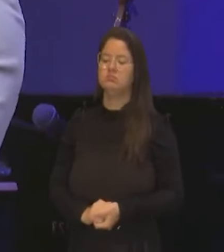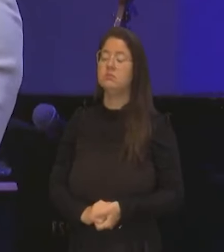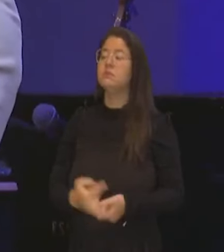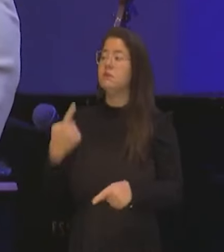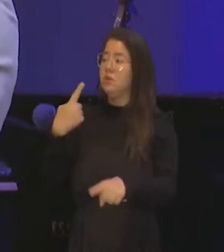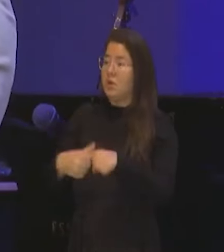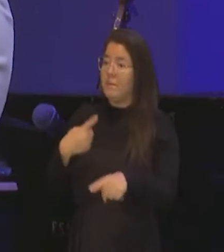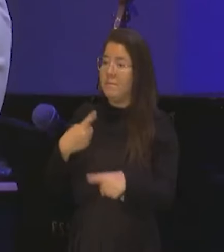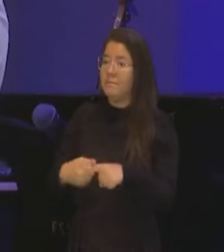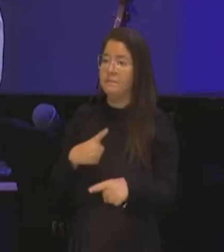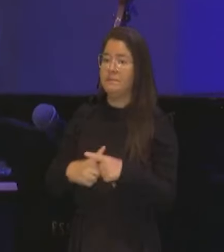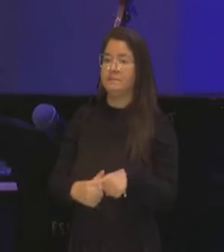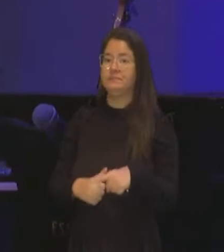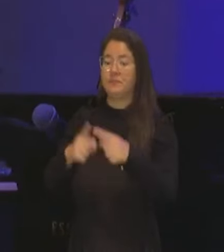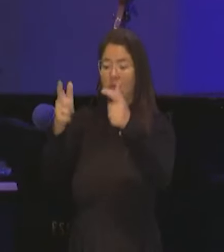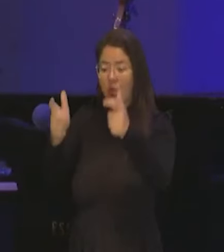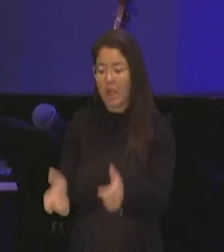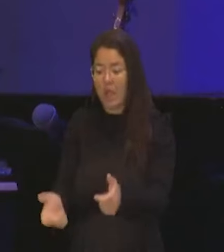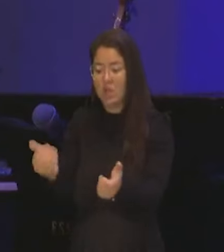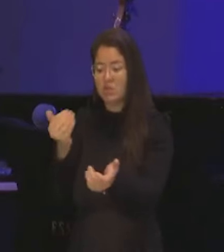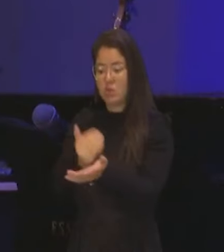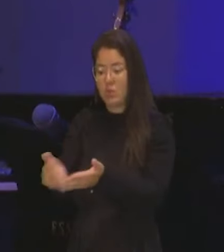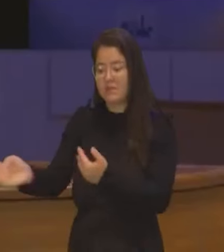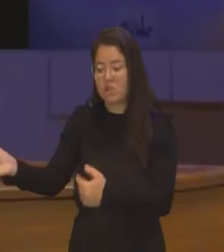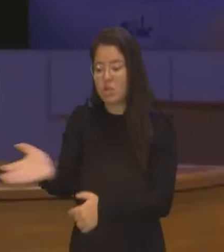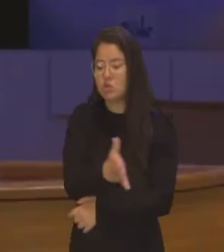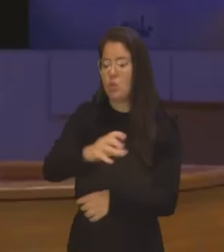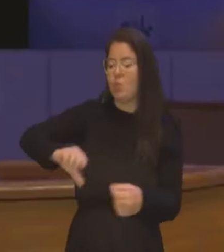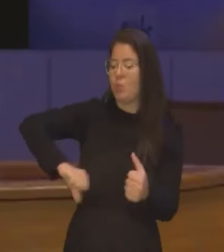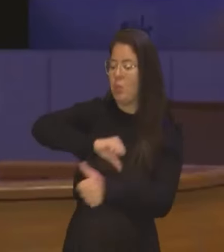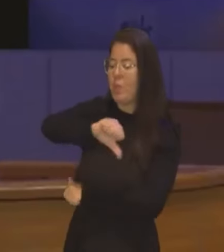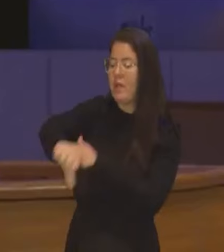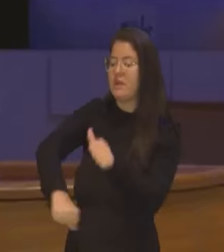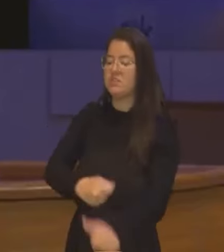Porque o lugar do recomeço, da restauração,